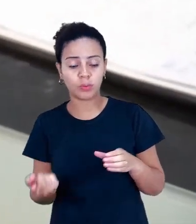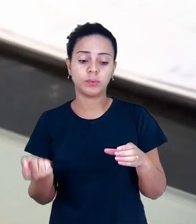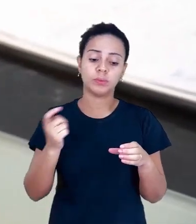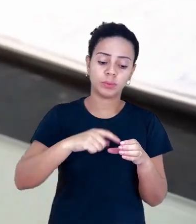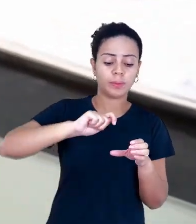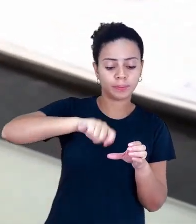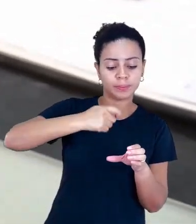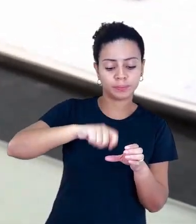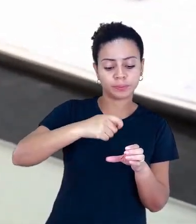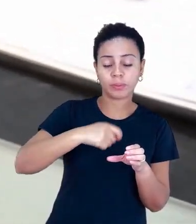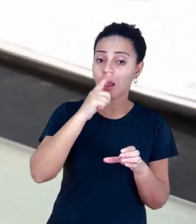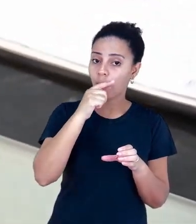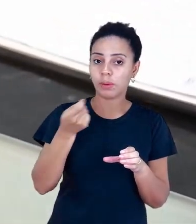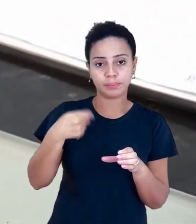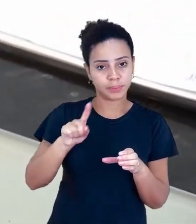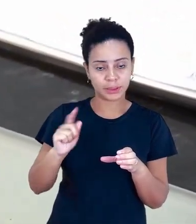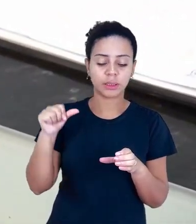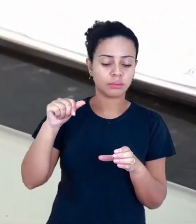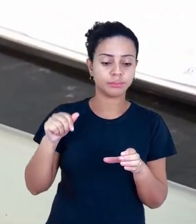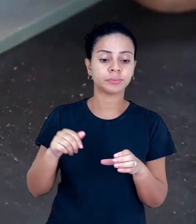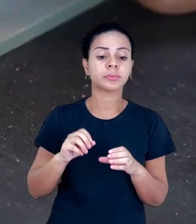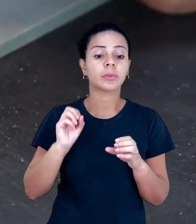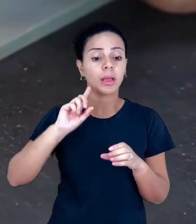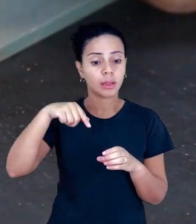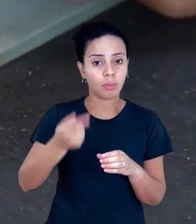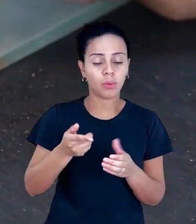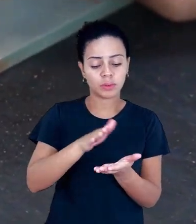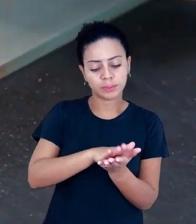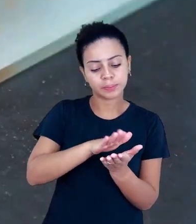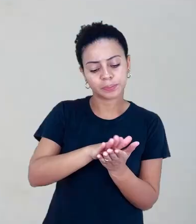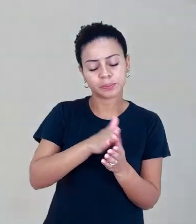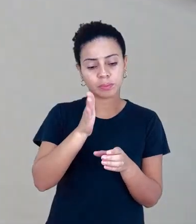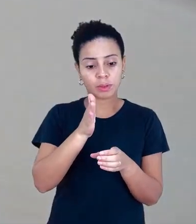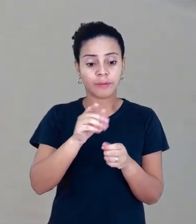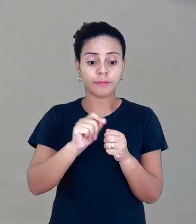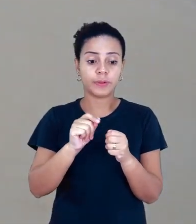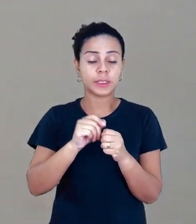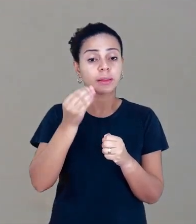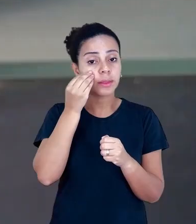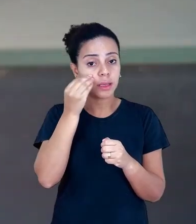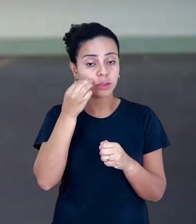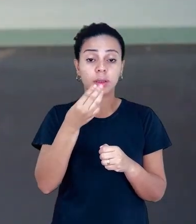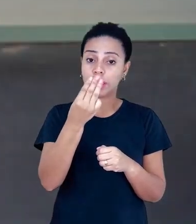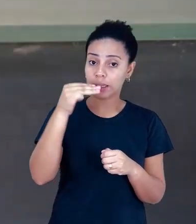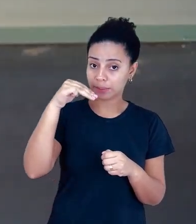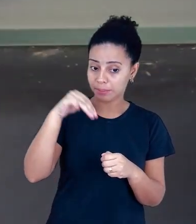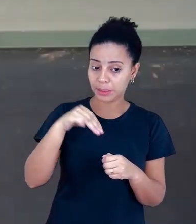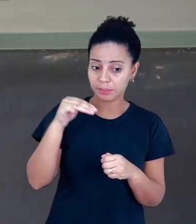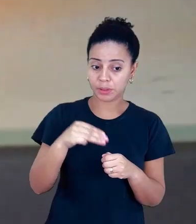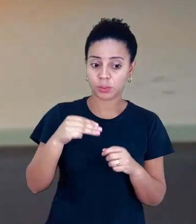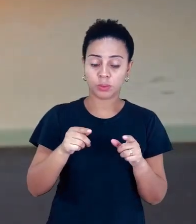passos anteriores sem adição de água. Quando o cilindro se fragmentar, com diâmetro de 3 milímetros